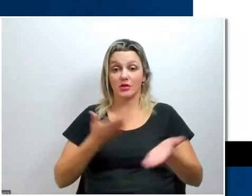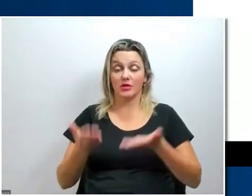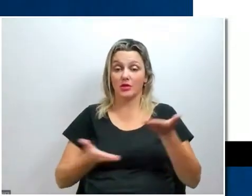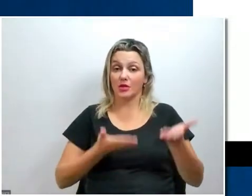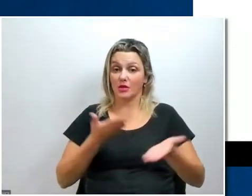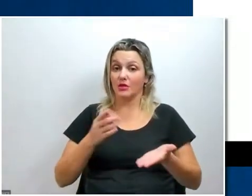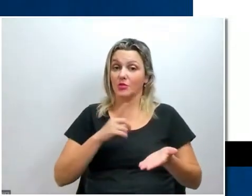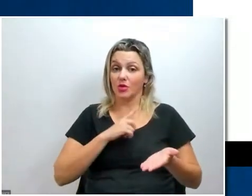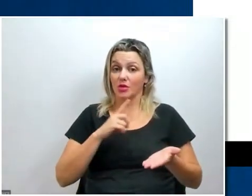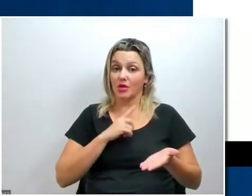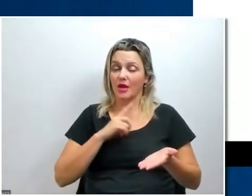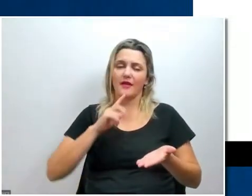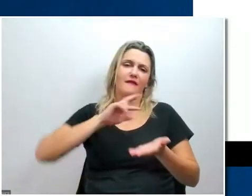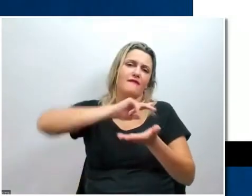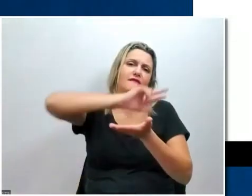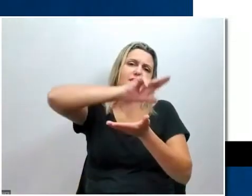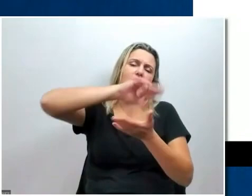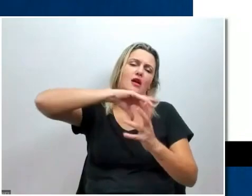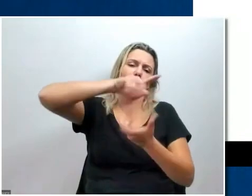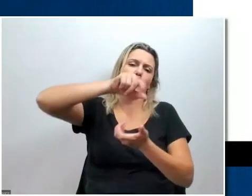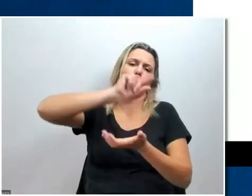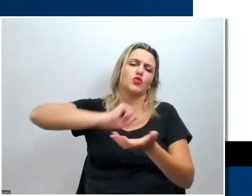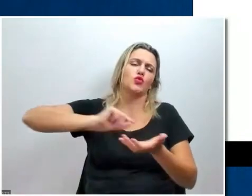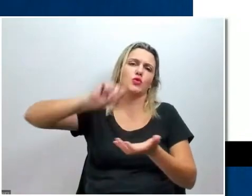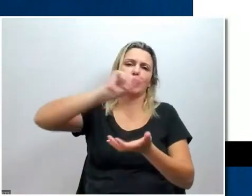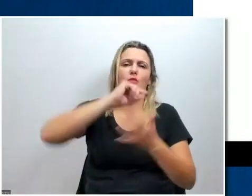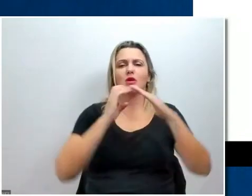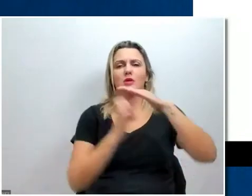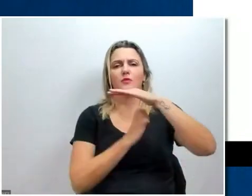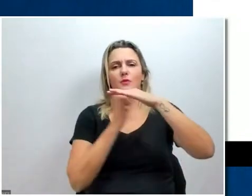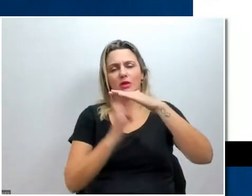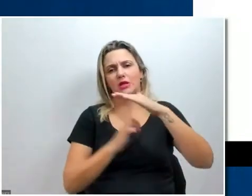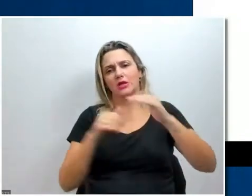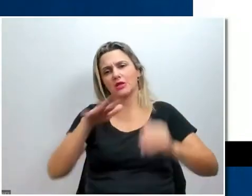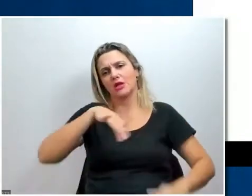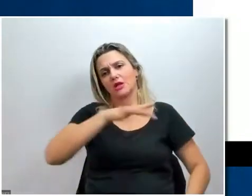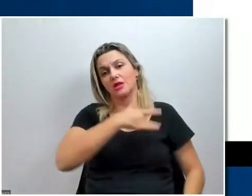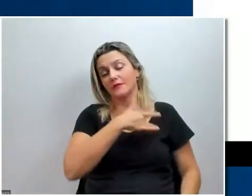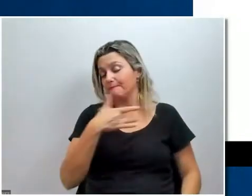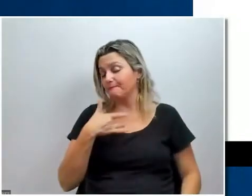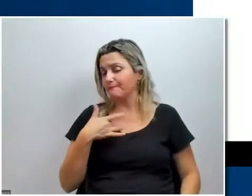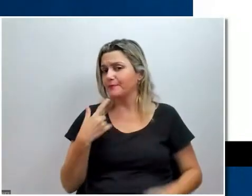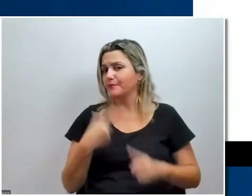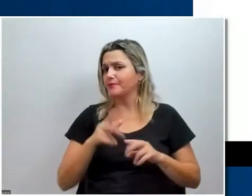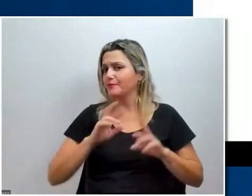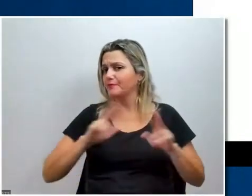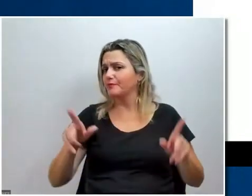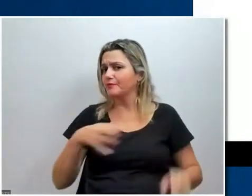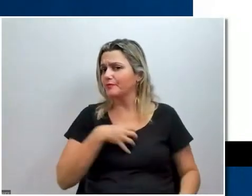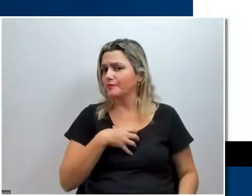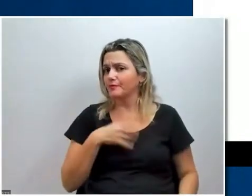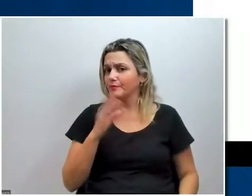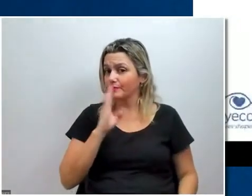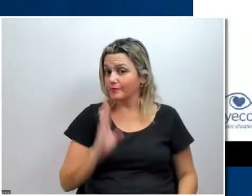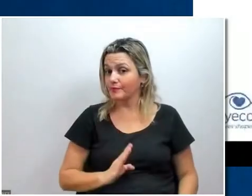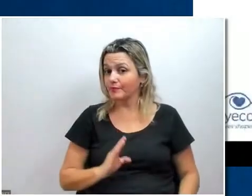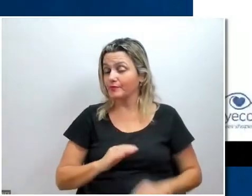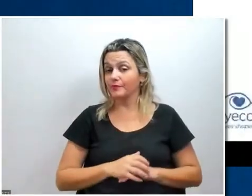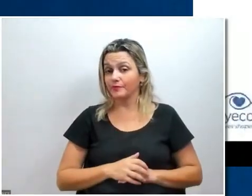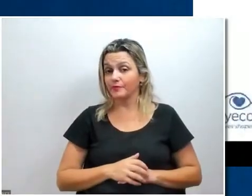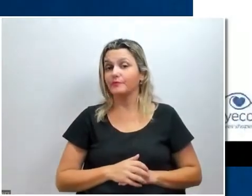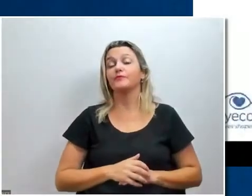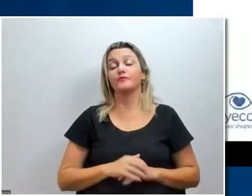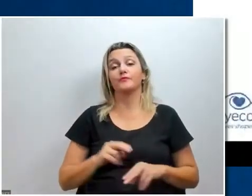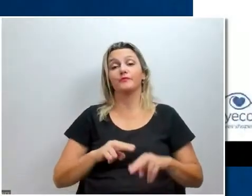vários países do mundo por operadoras de saúde. Por que isso seria diferente no Brasil? Né? Então, a importância do